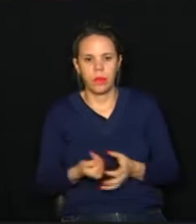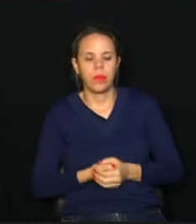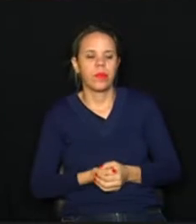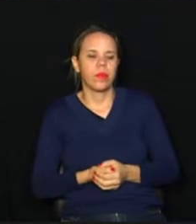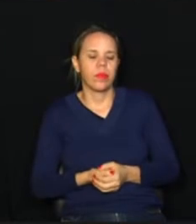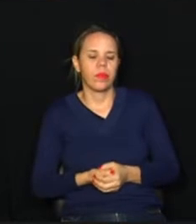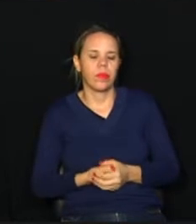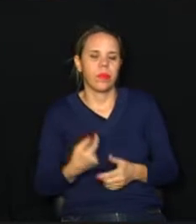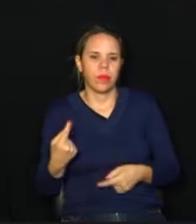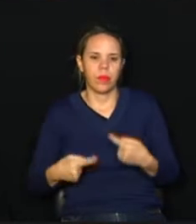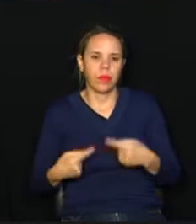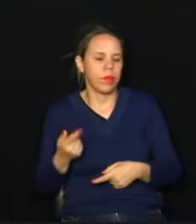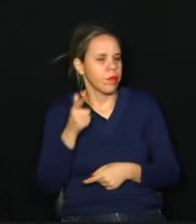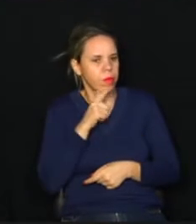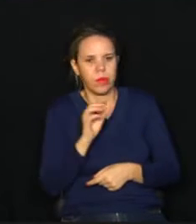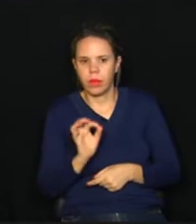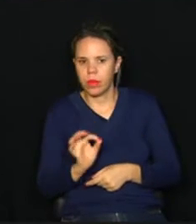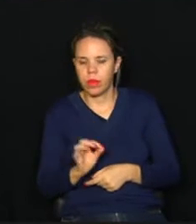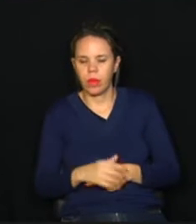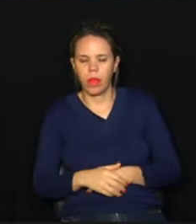nossos políticos, não conseguem